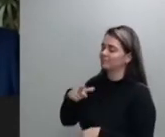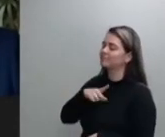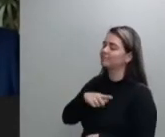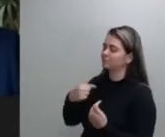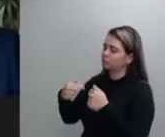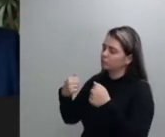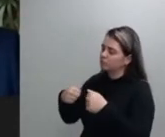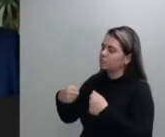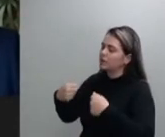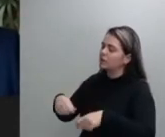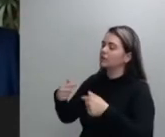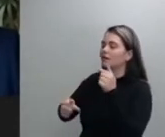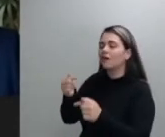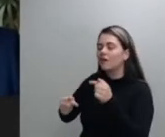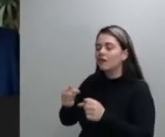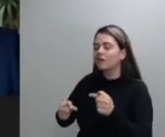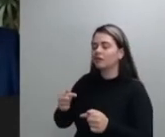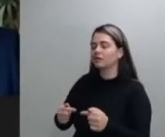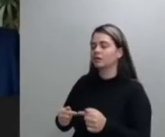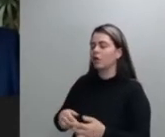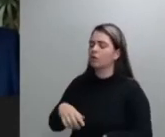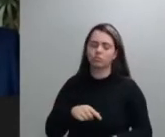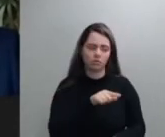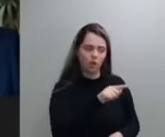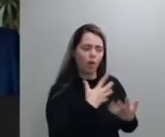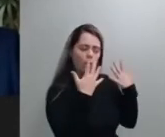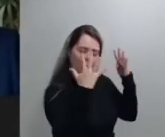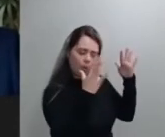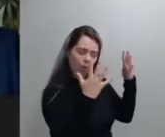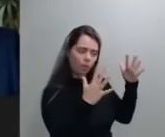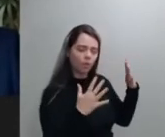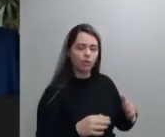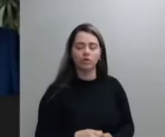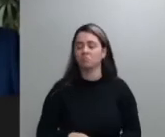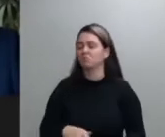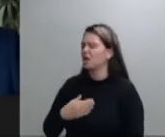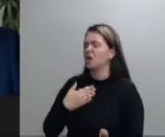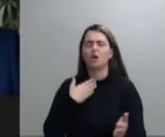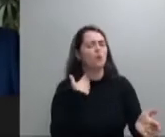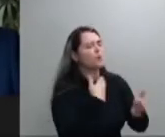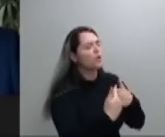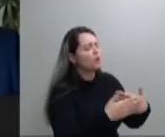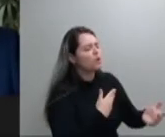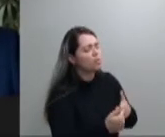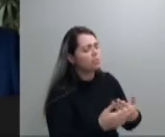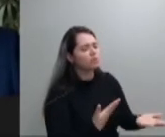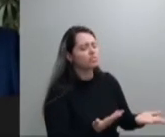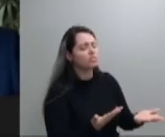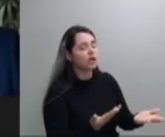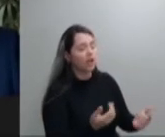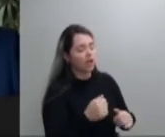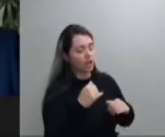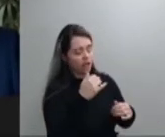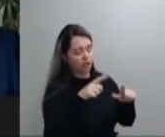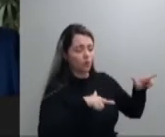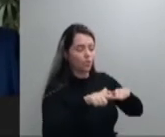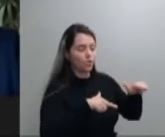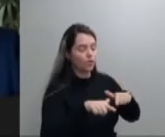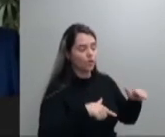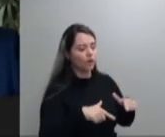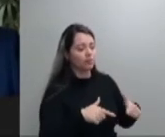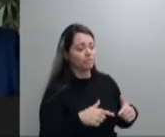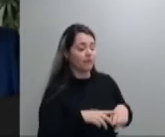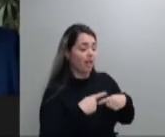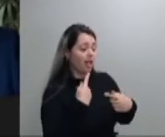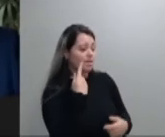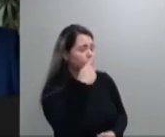aplauso independente de debate isso é coisa de competência ministro sem que a parte levante para mim